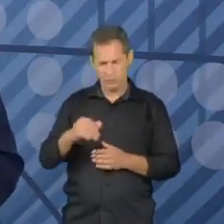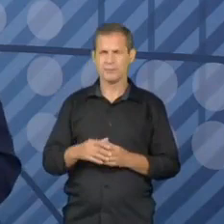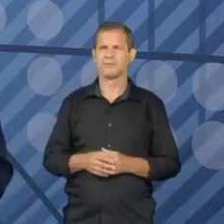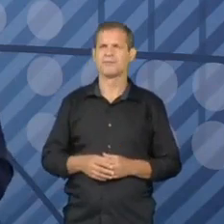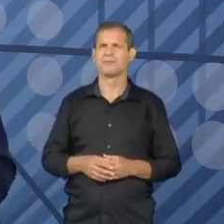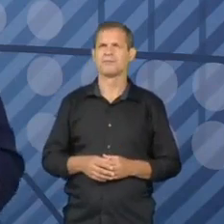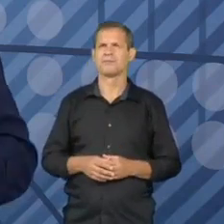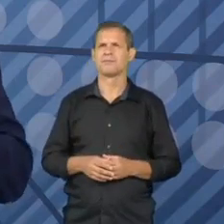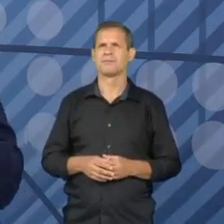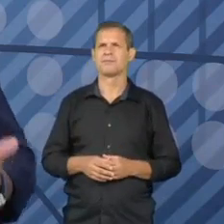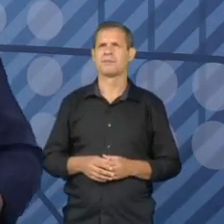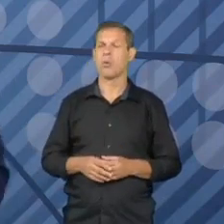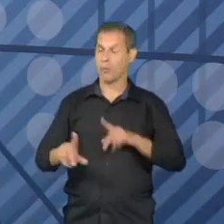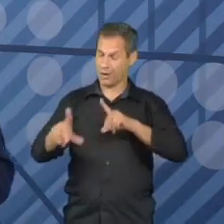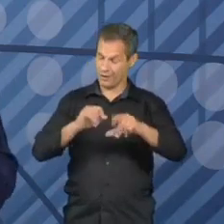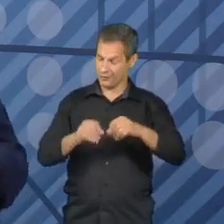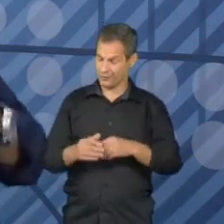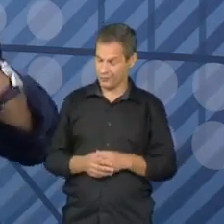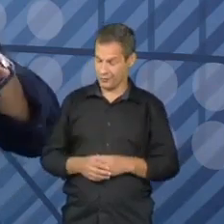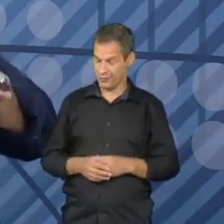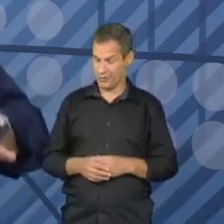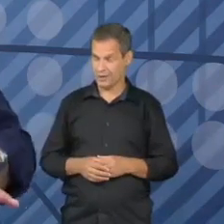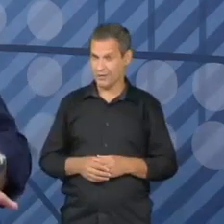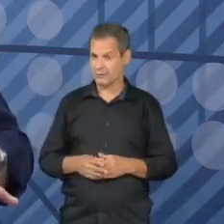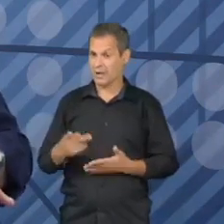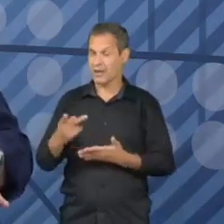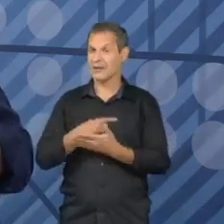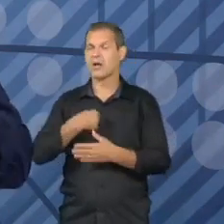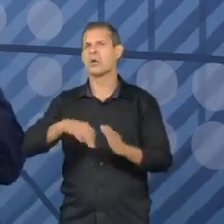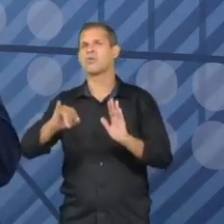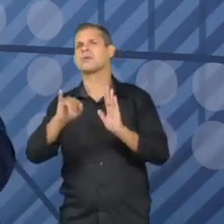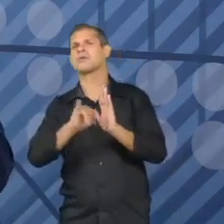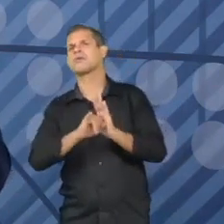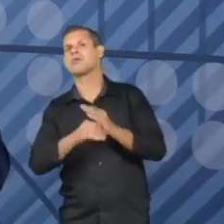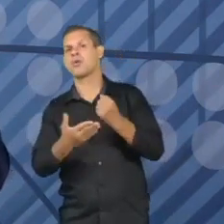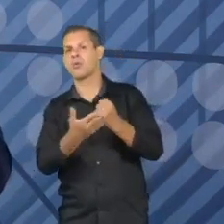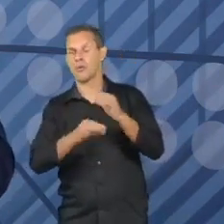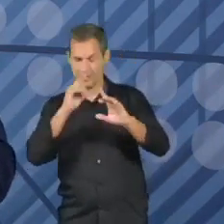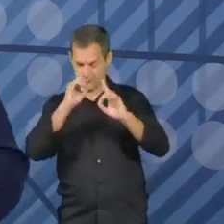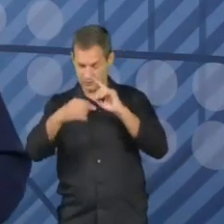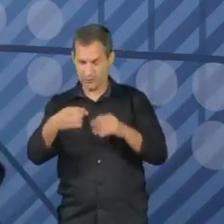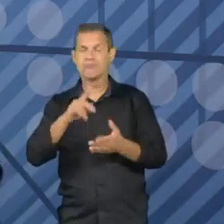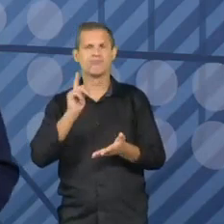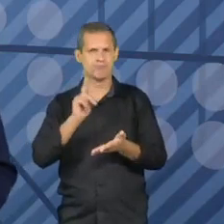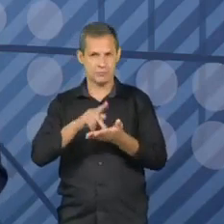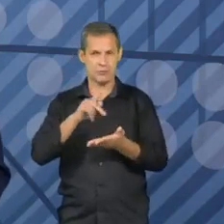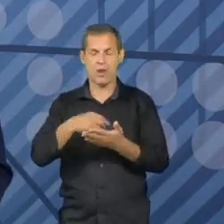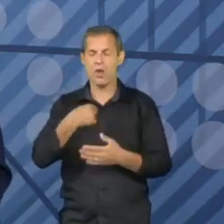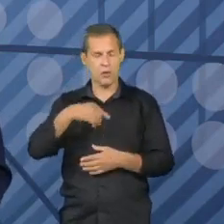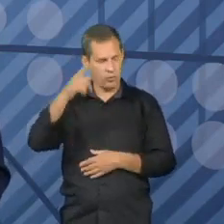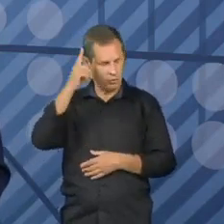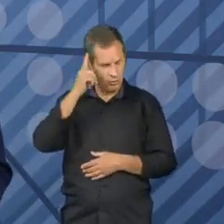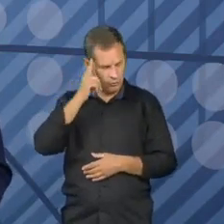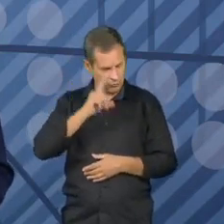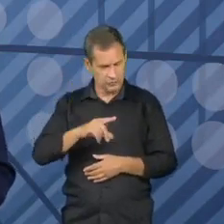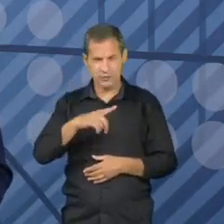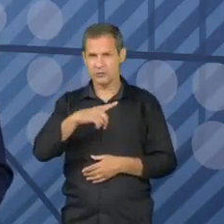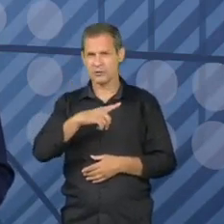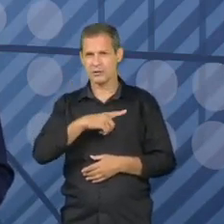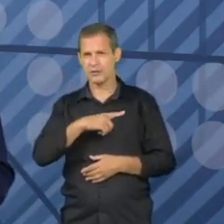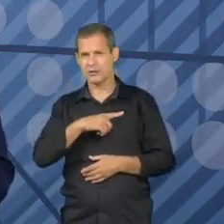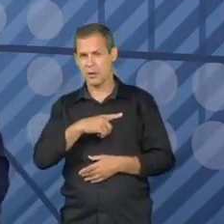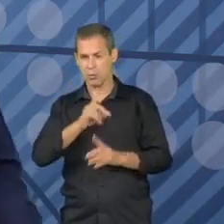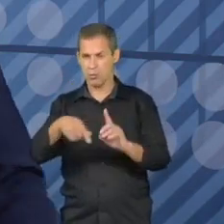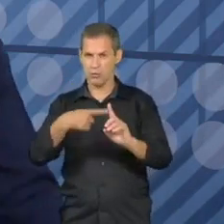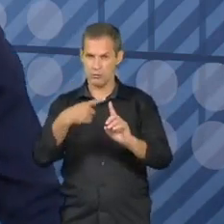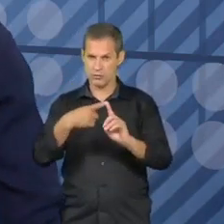alguma decisão precipitada, eu faço o levantamento e, com base nesses dados, realmente eu consigo chegar aqui num